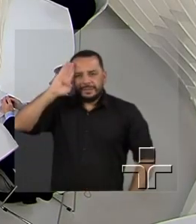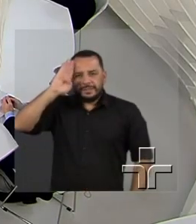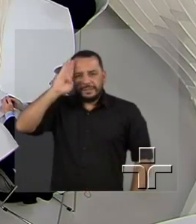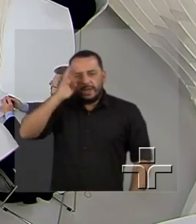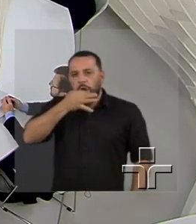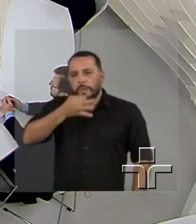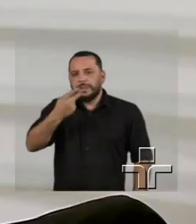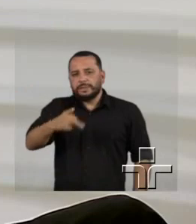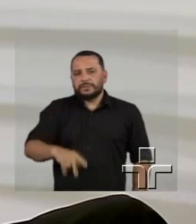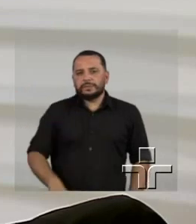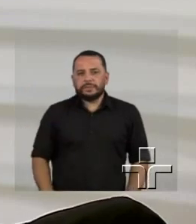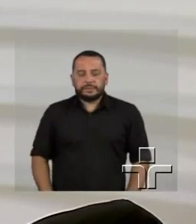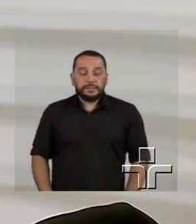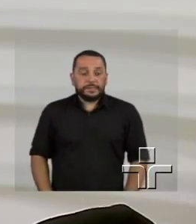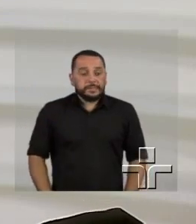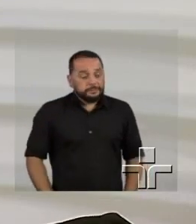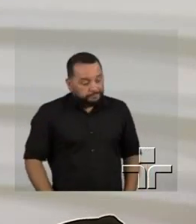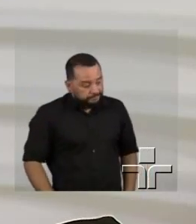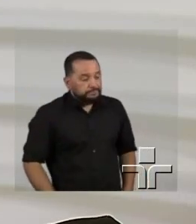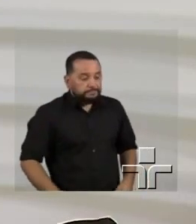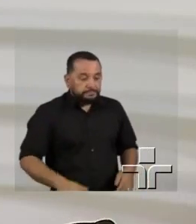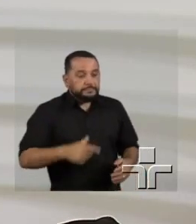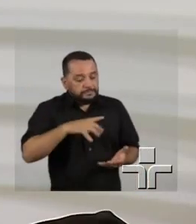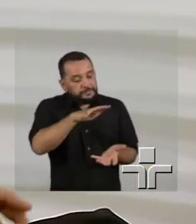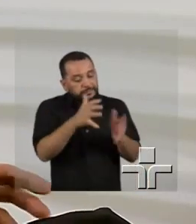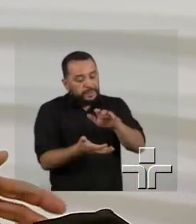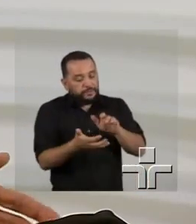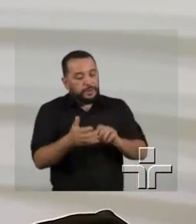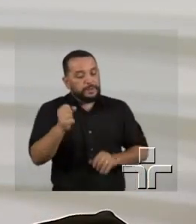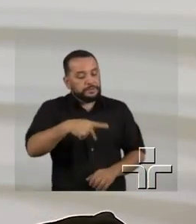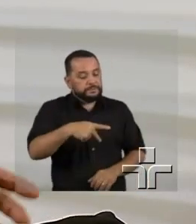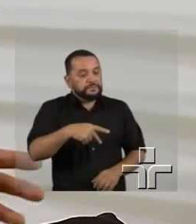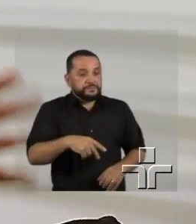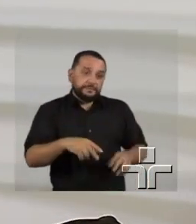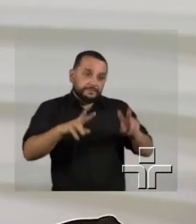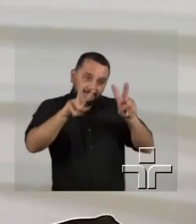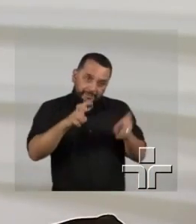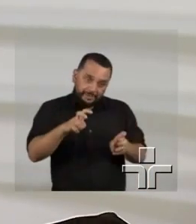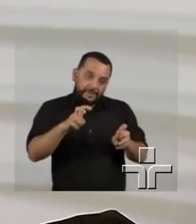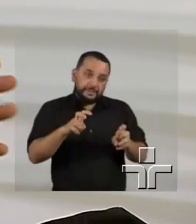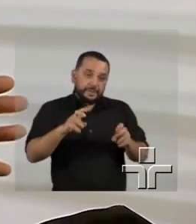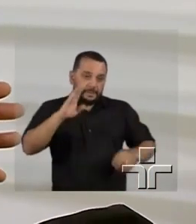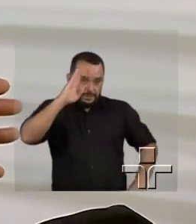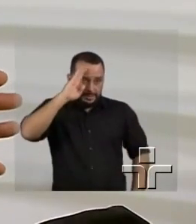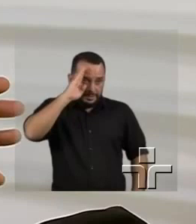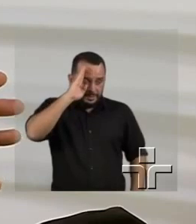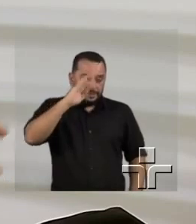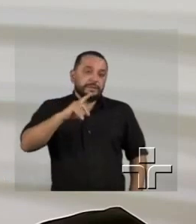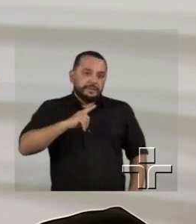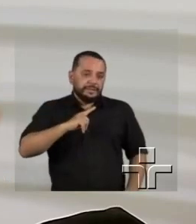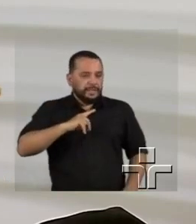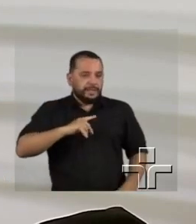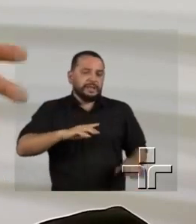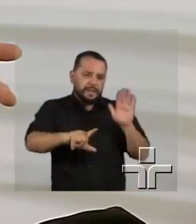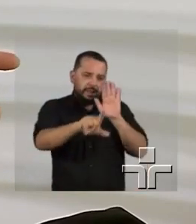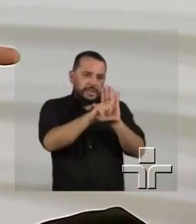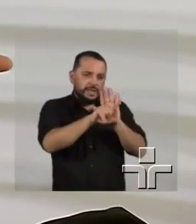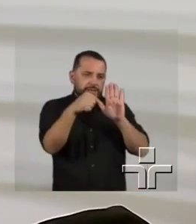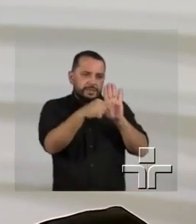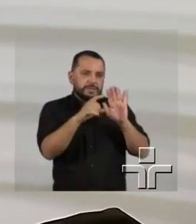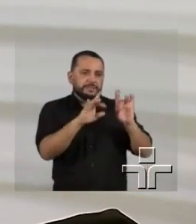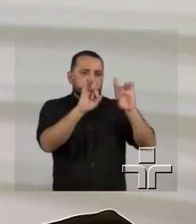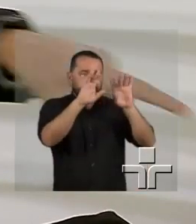com esse projeto. Esse é o mérito do Executivo. Também não pode querer exigir que seja aprovado